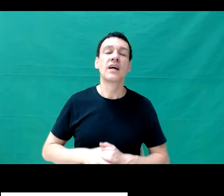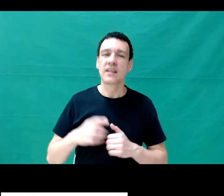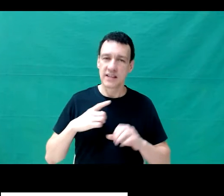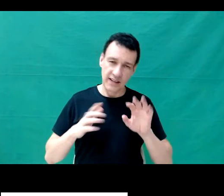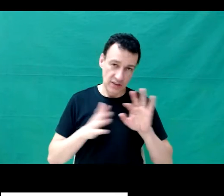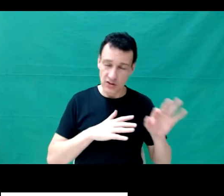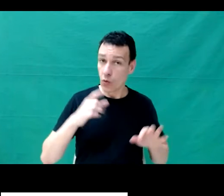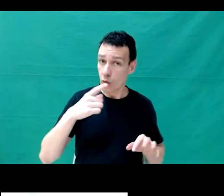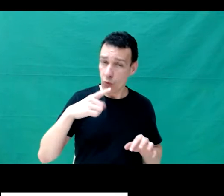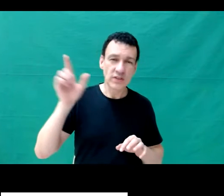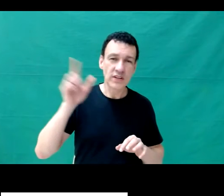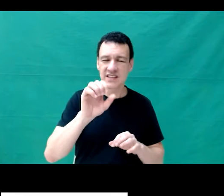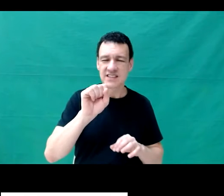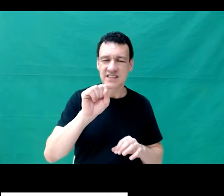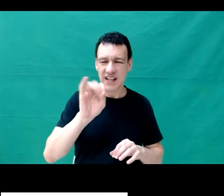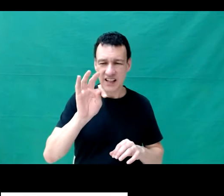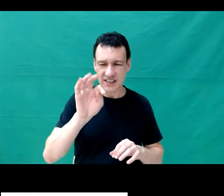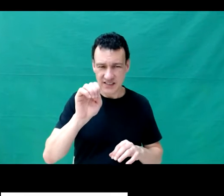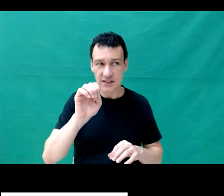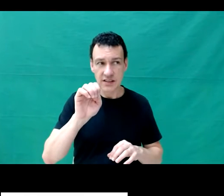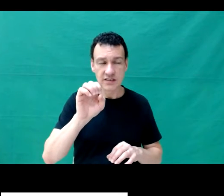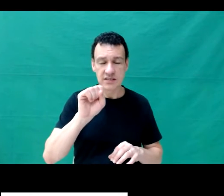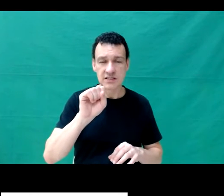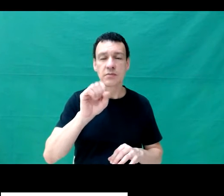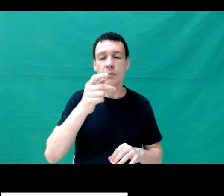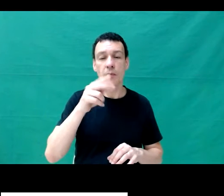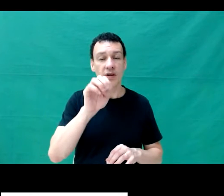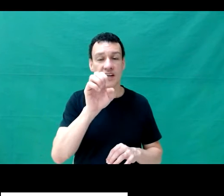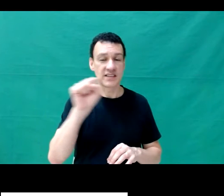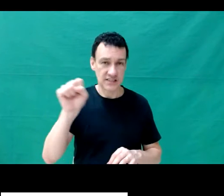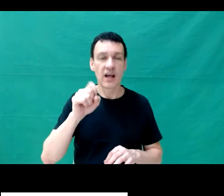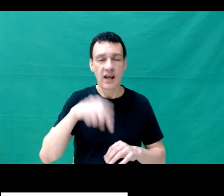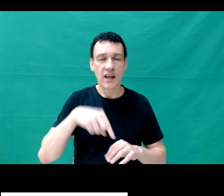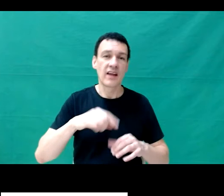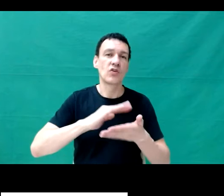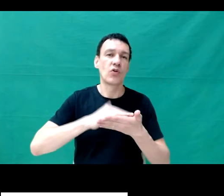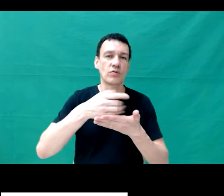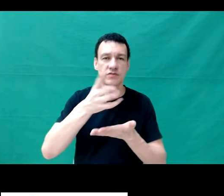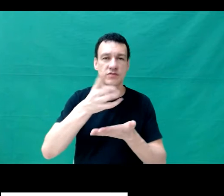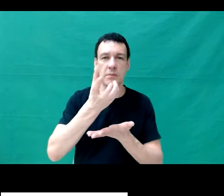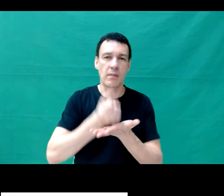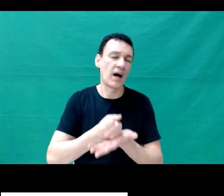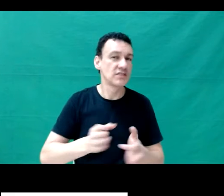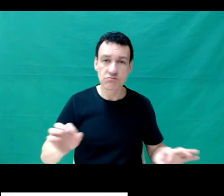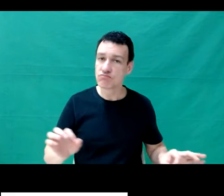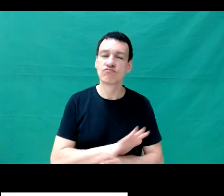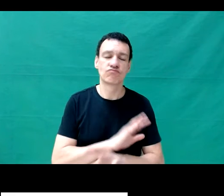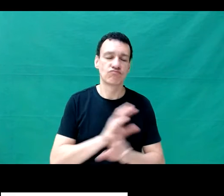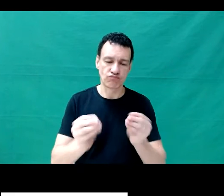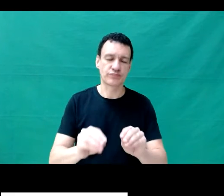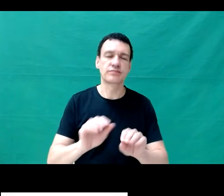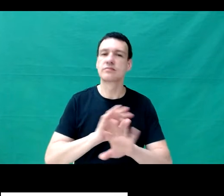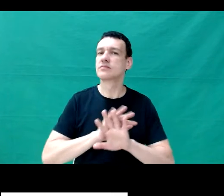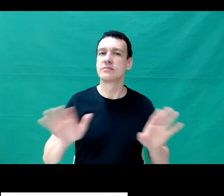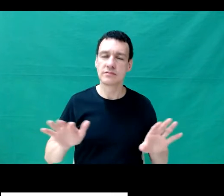biblioteca, né, no Node, né, que você consegue instalar, e ela é muito interessante, né, porque ela